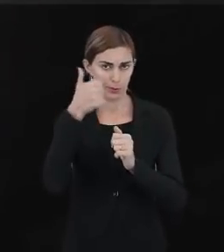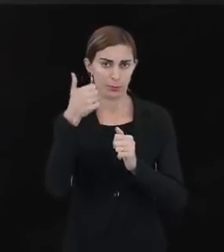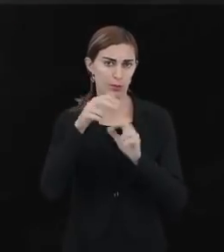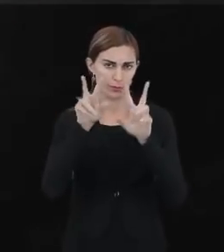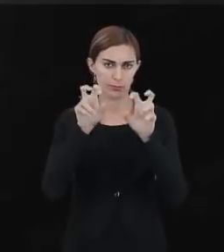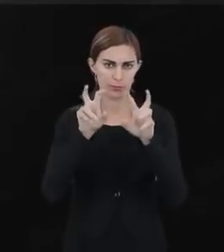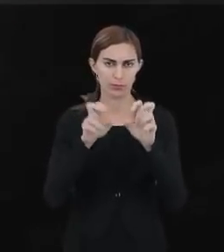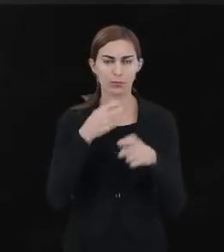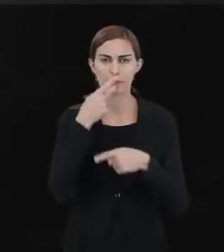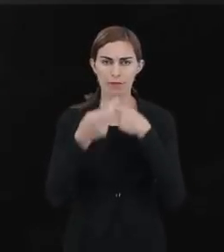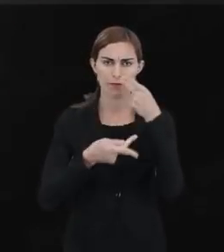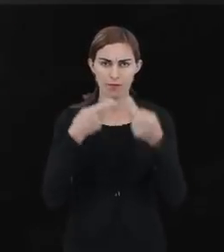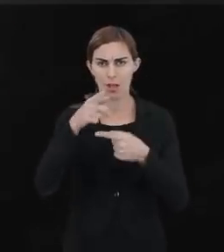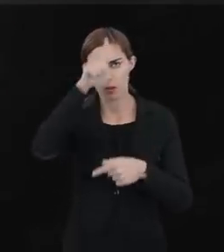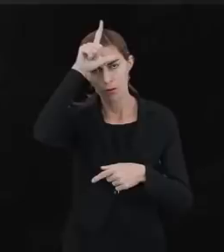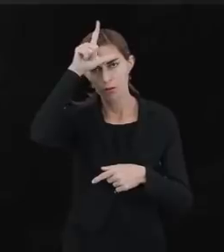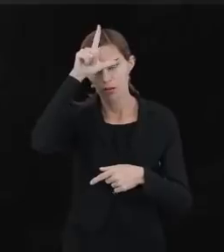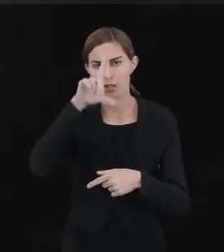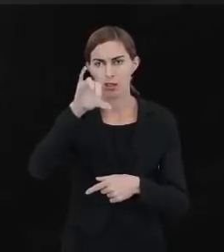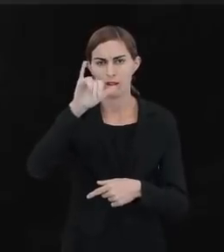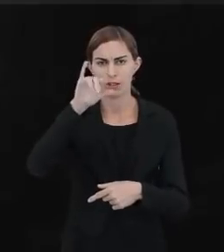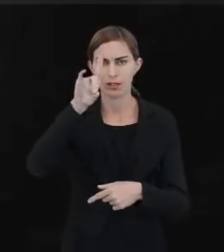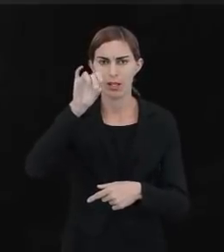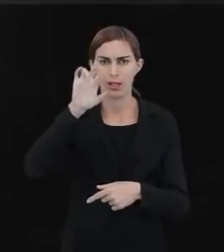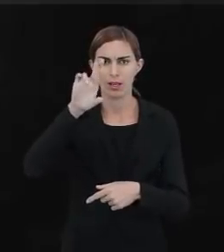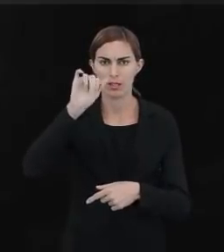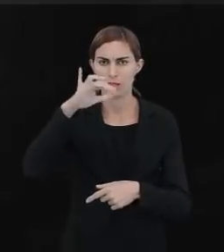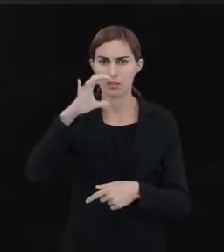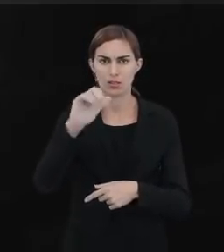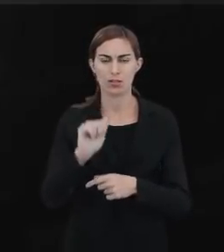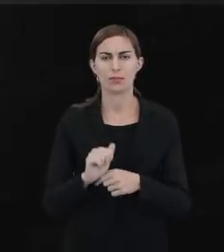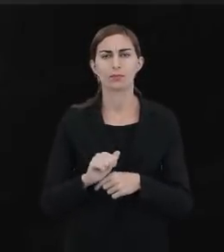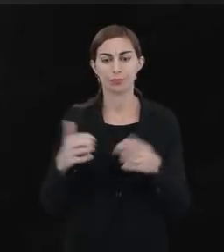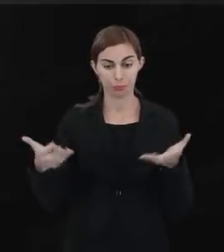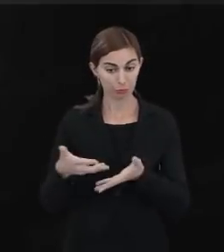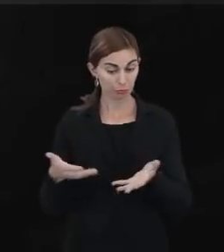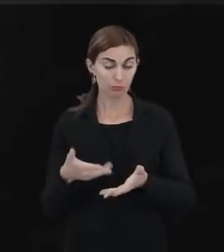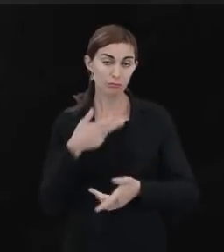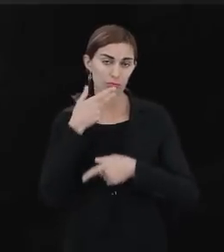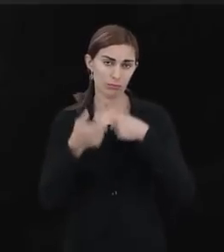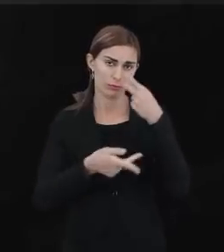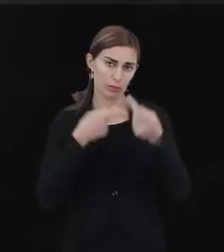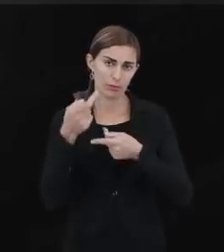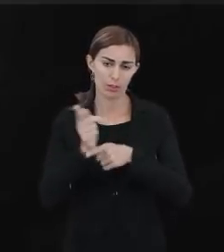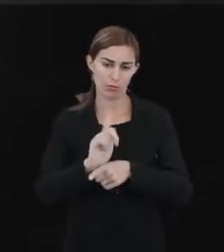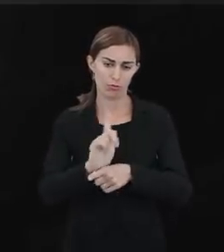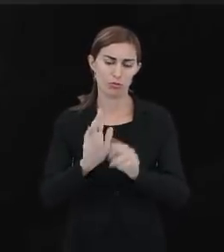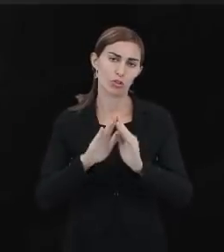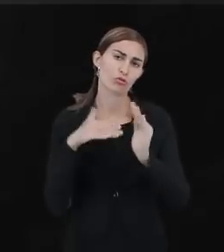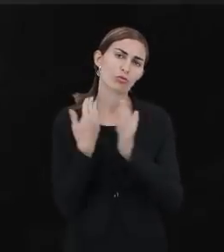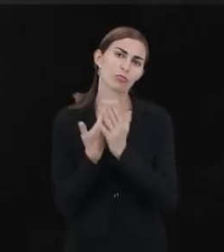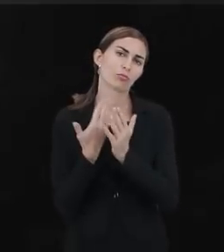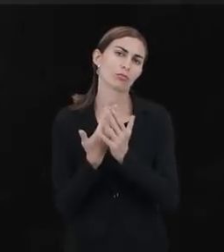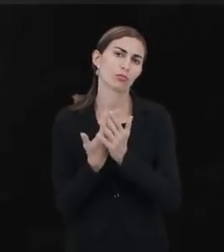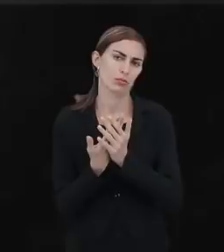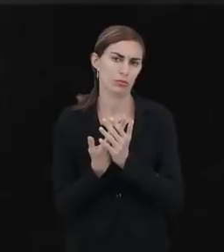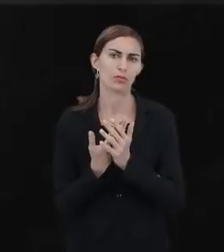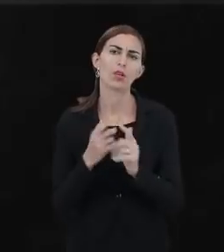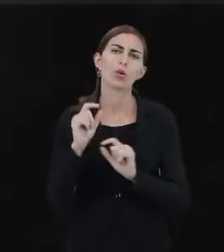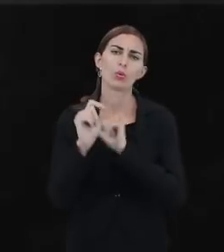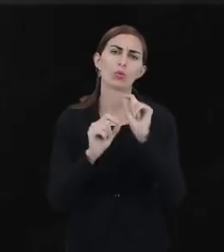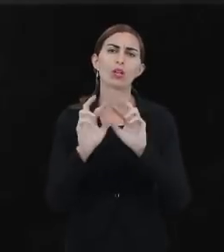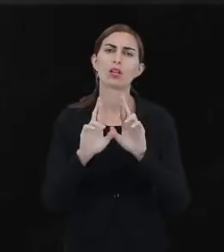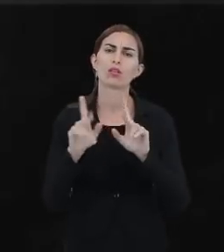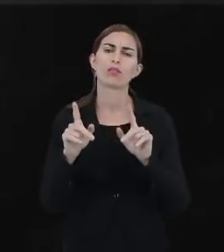nos falam sobre liderança é então nós agora vamos falar sobre a gestão escolar que